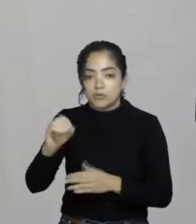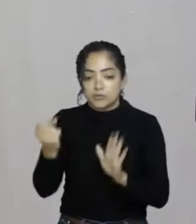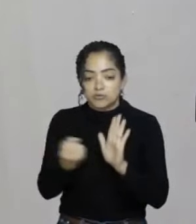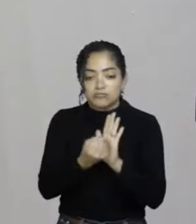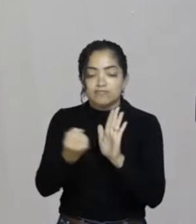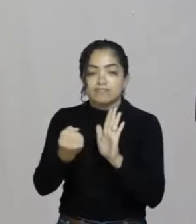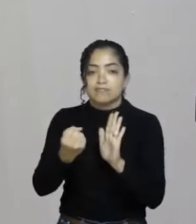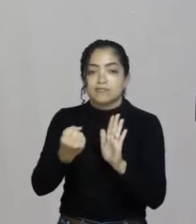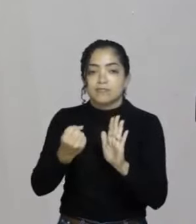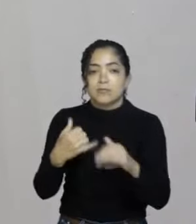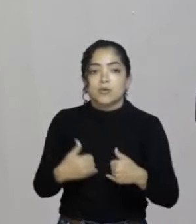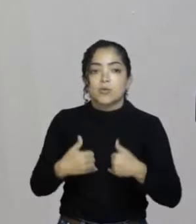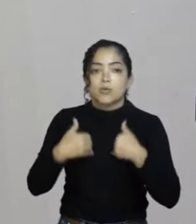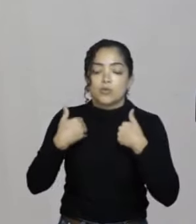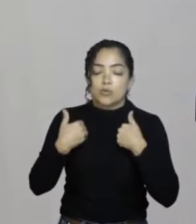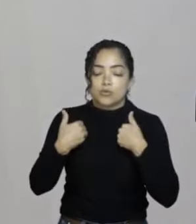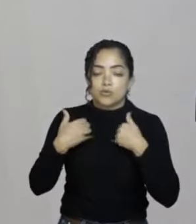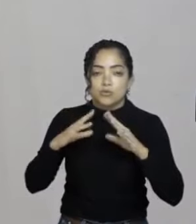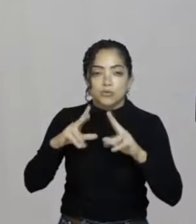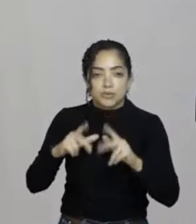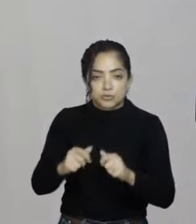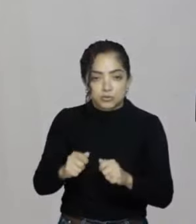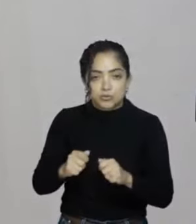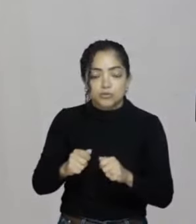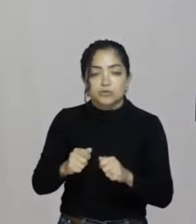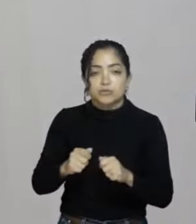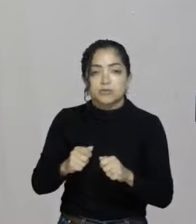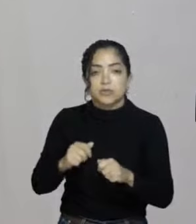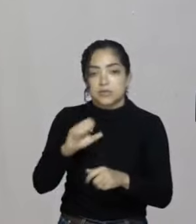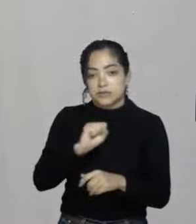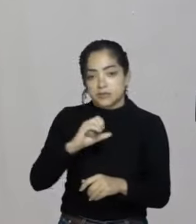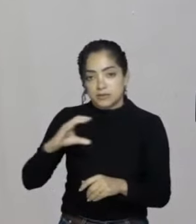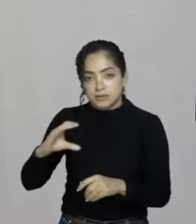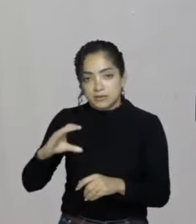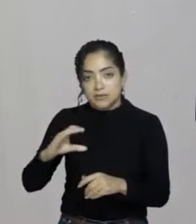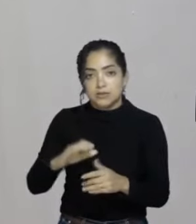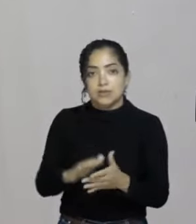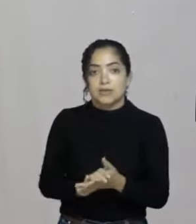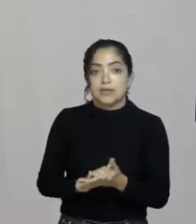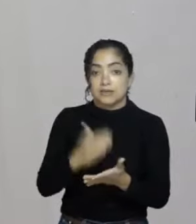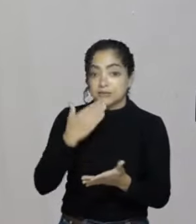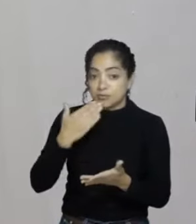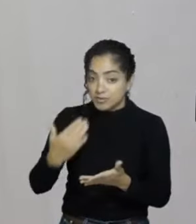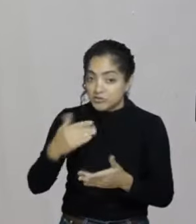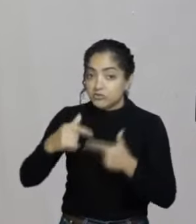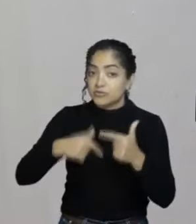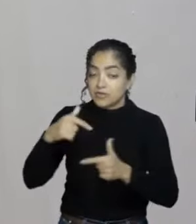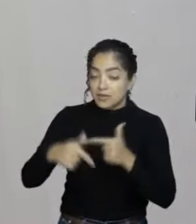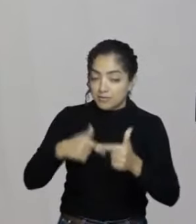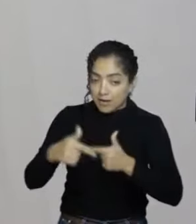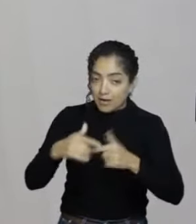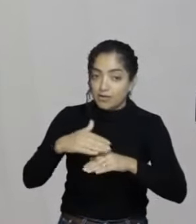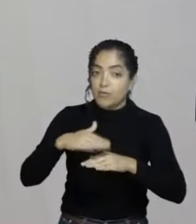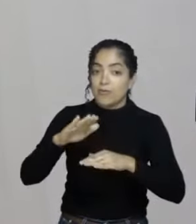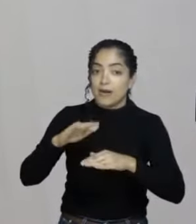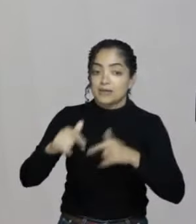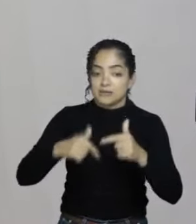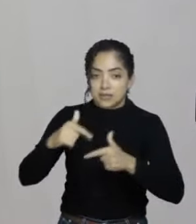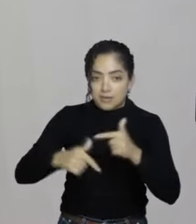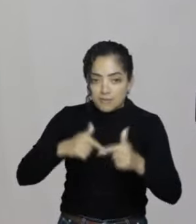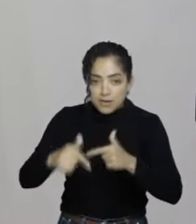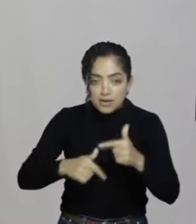orgulho para todos nós catarinenses e vejam bem Eles não estão pedindo menos trabalho pelo pelo contrário estão pedindo mais funções